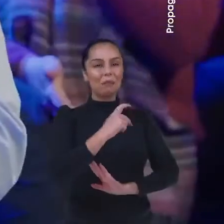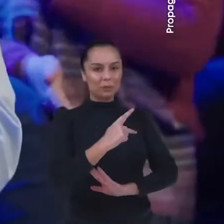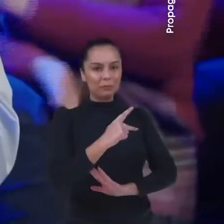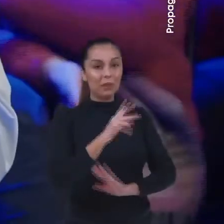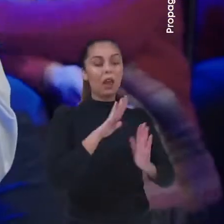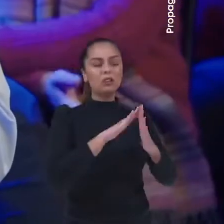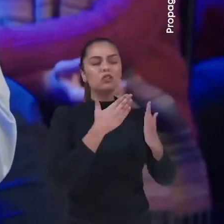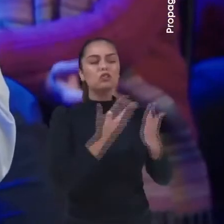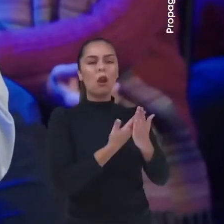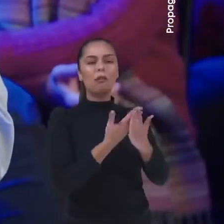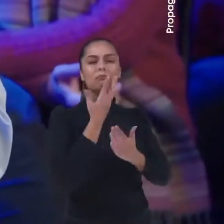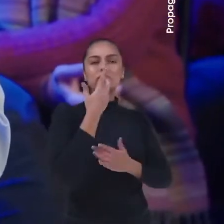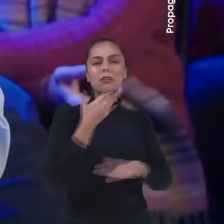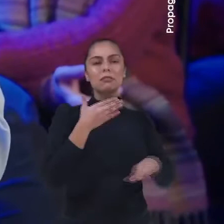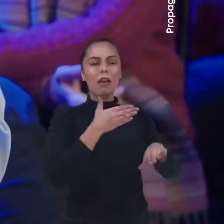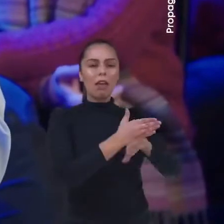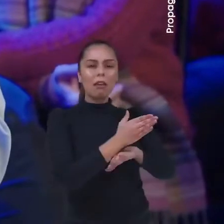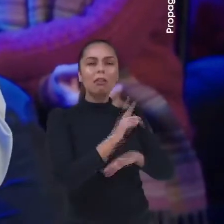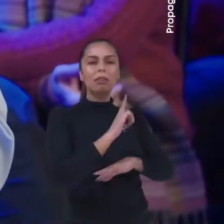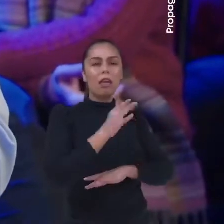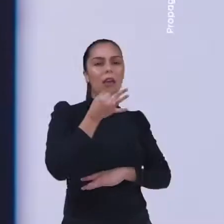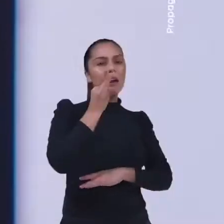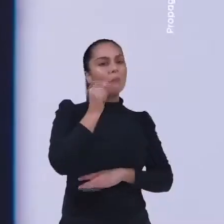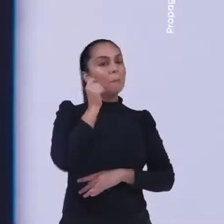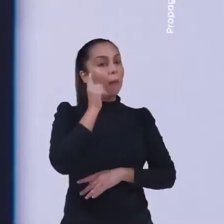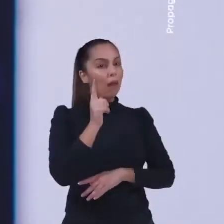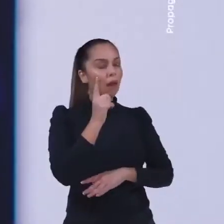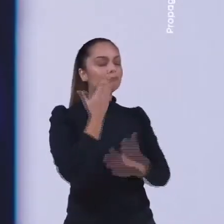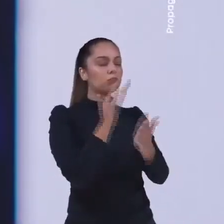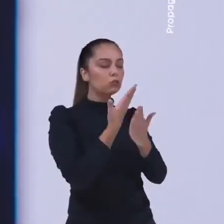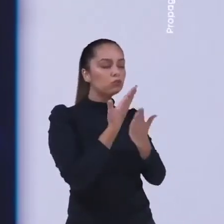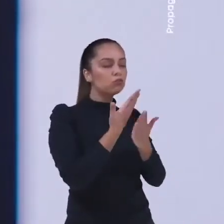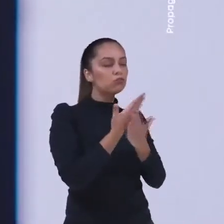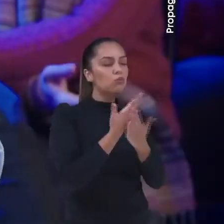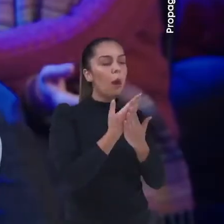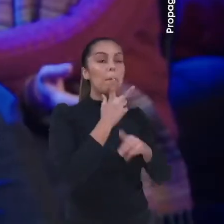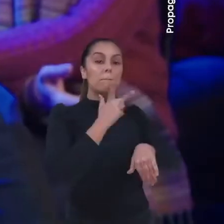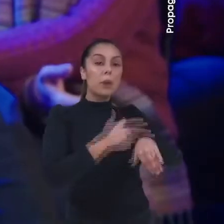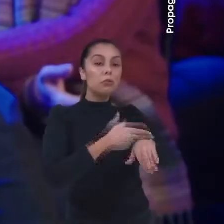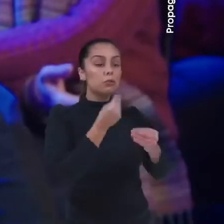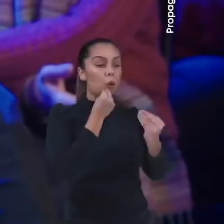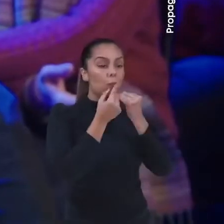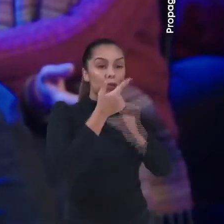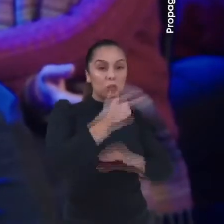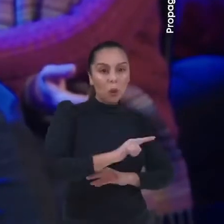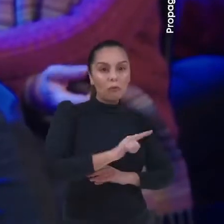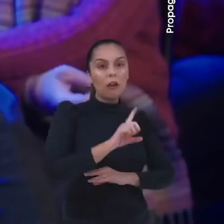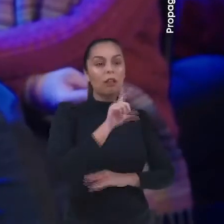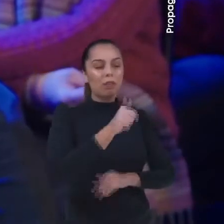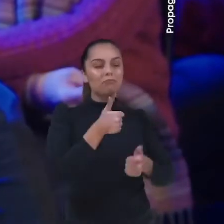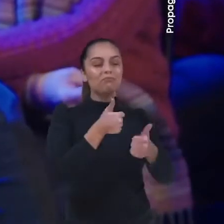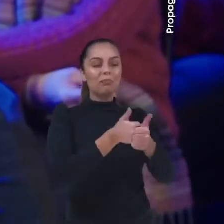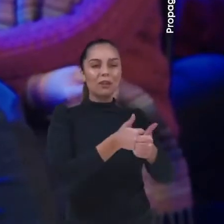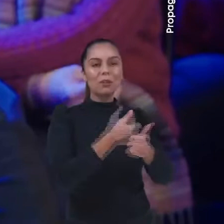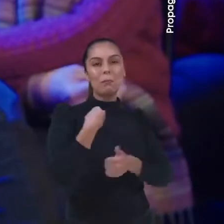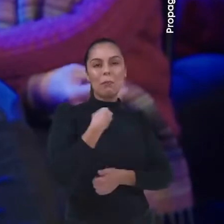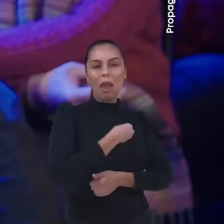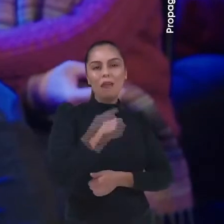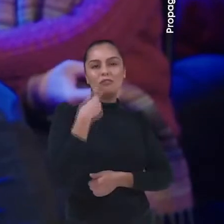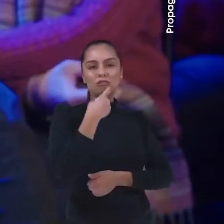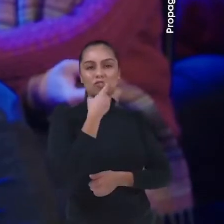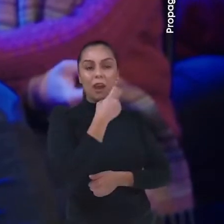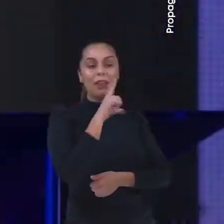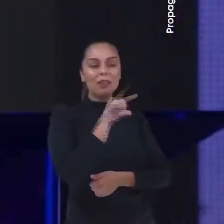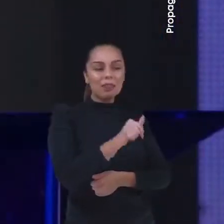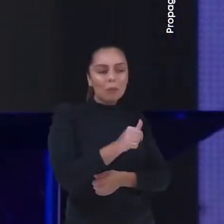CIEP, que é aquela escola onde a criança entra, tem o café da manhã, estuda, tem alimentação do almoço, tem acompanhamento